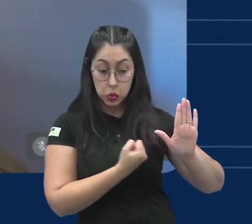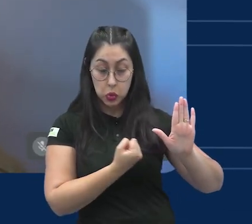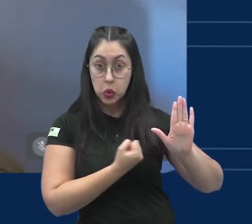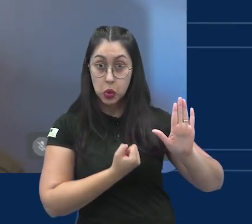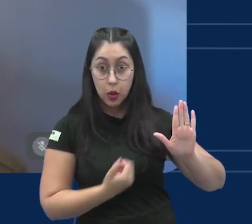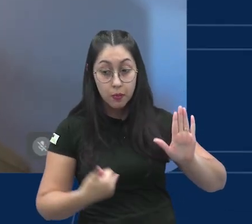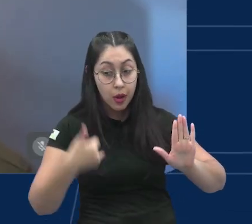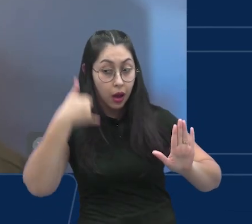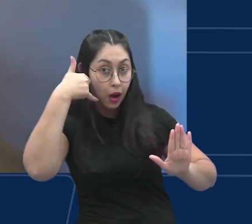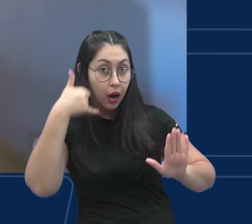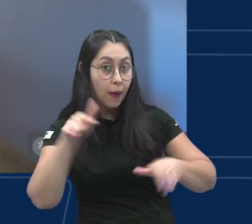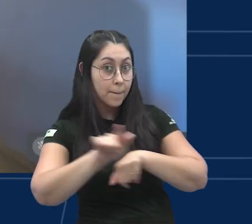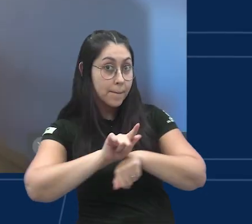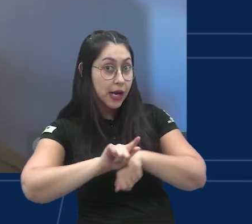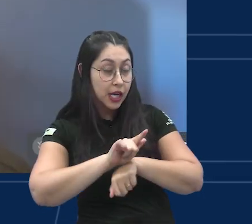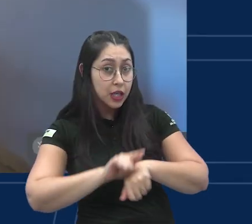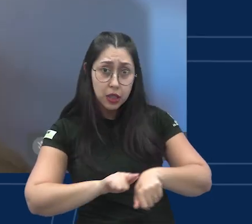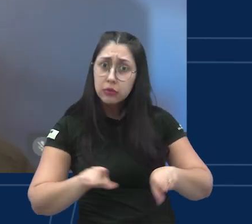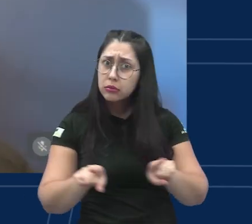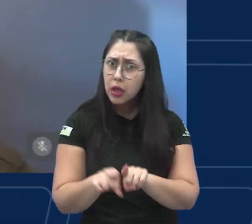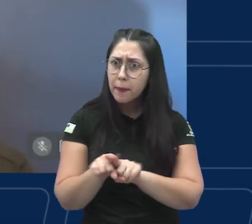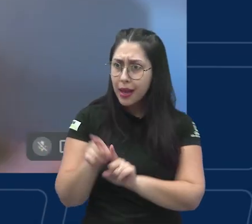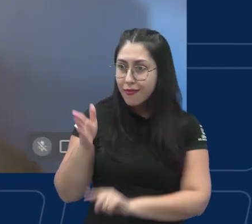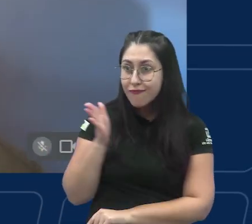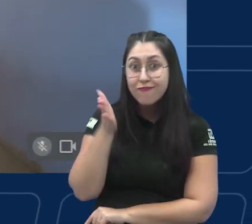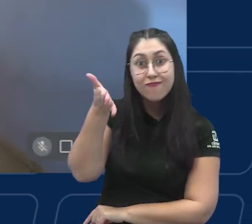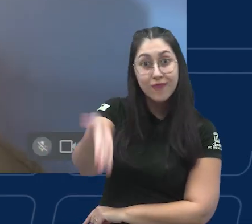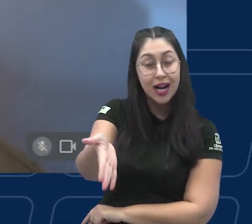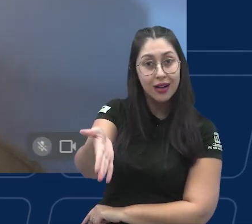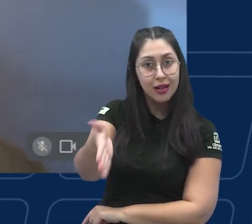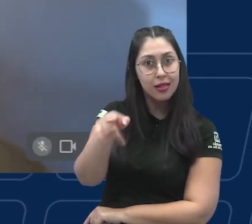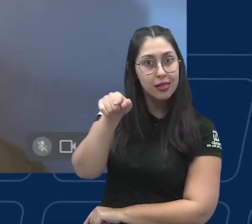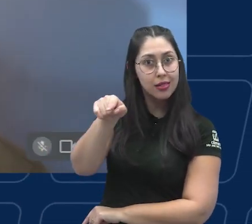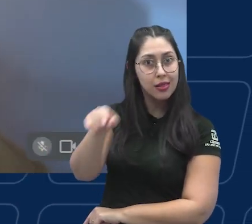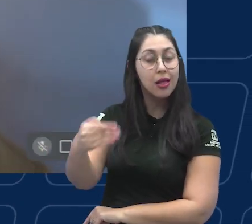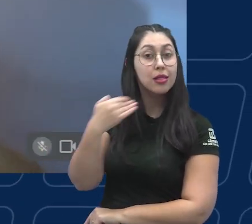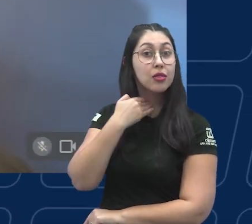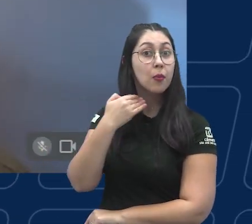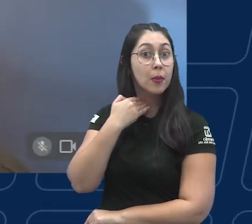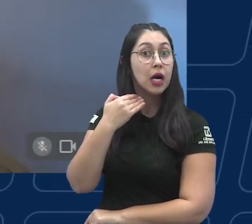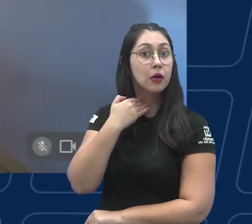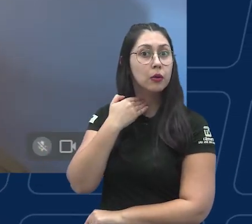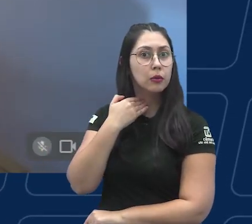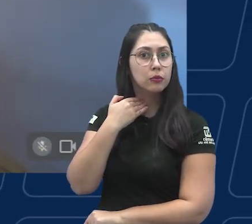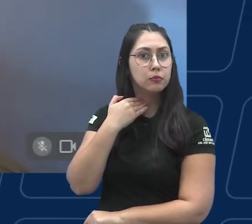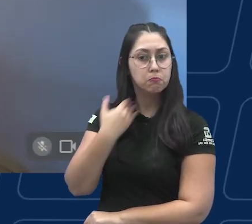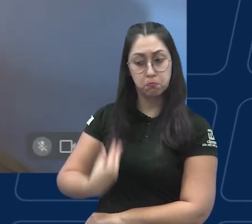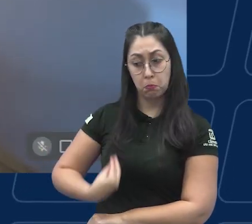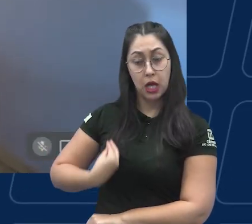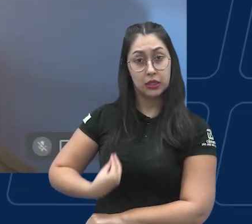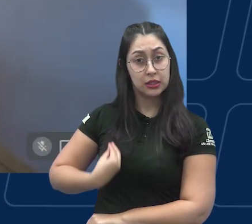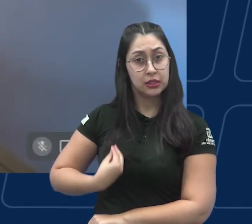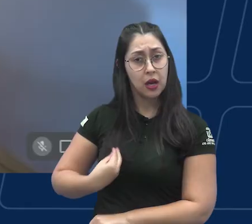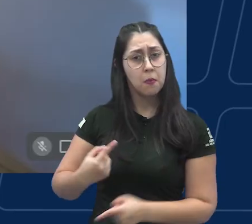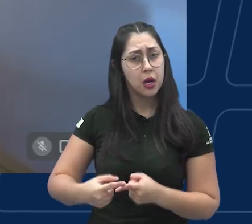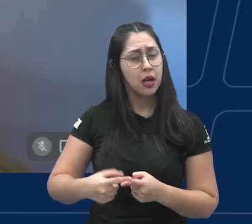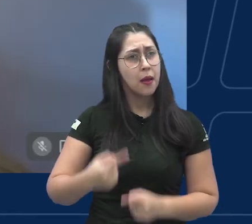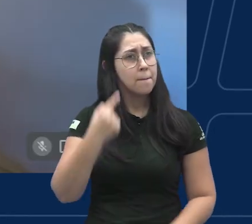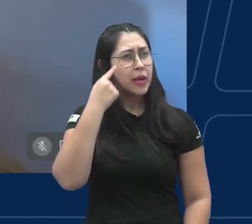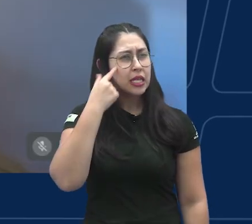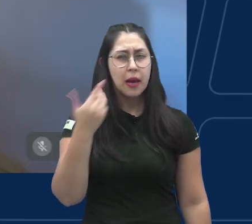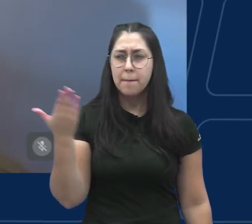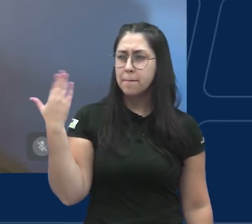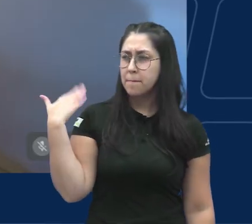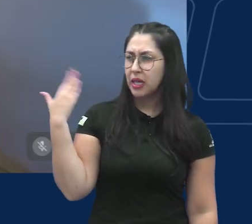gerente. Tá? Ligue na sua agência, se puder, vá na sua agência, certo? E lembre-se sempre assim, o que não aconteceu